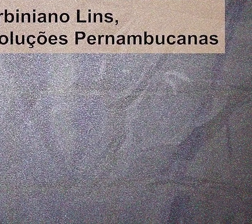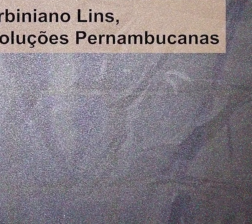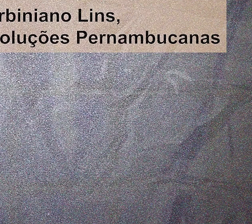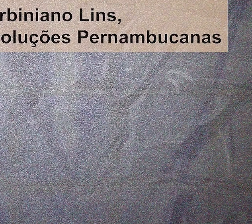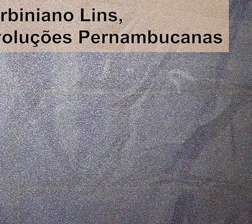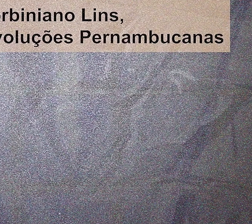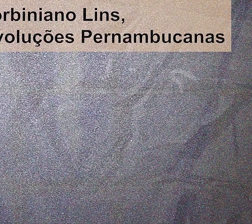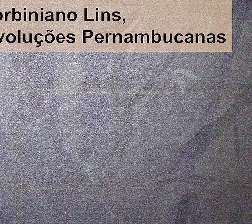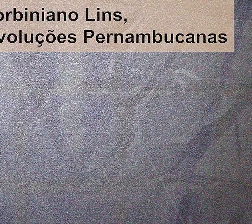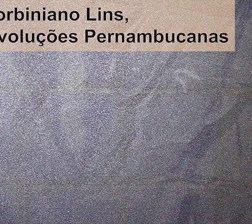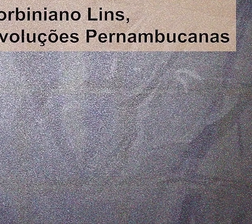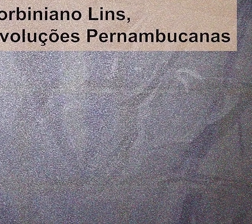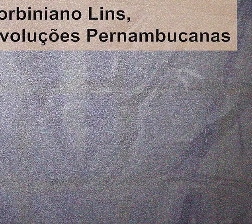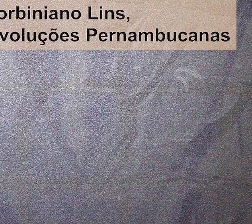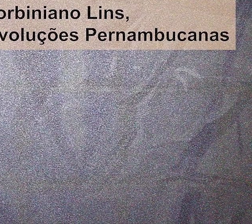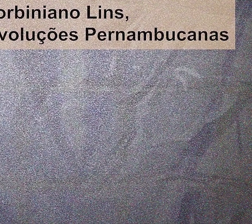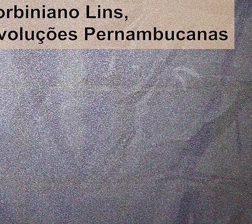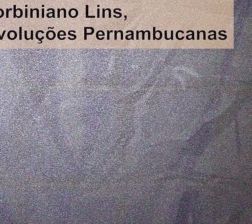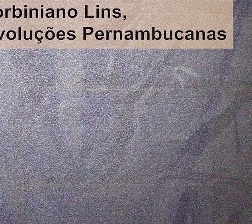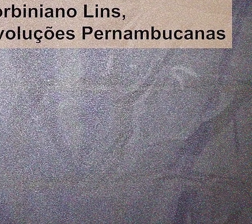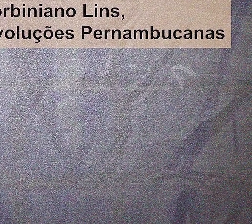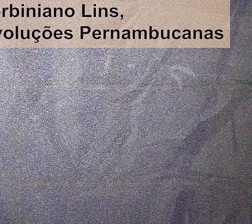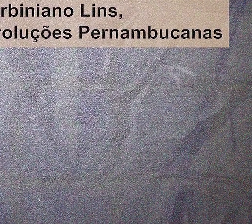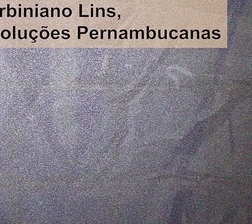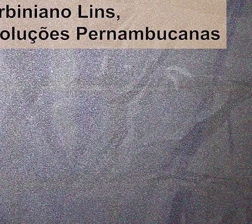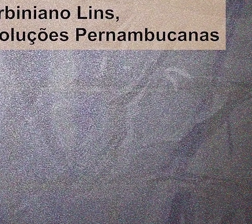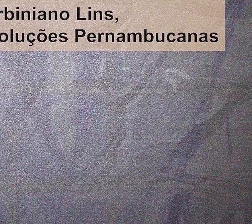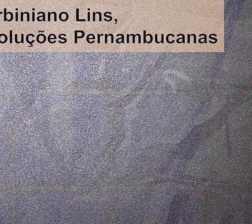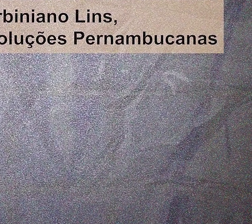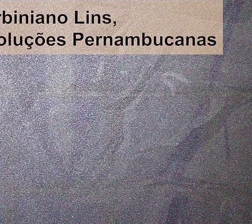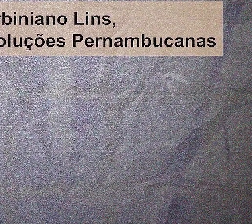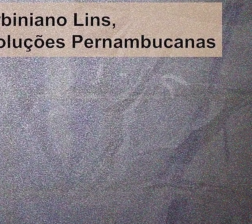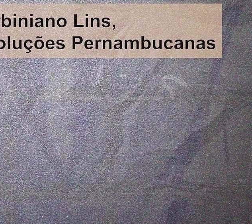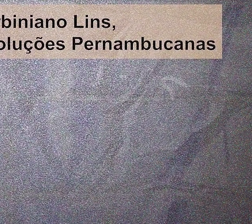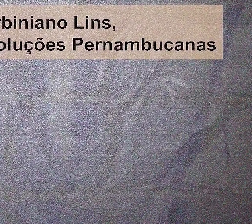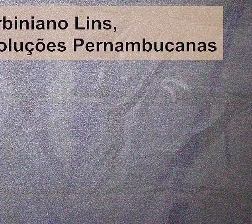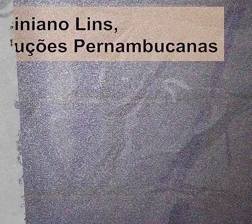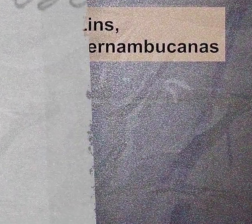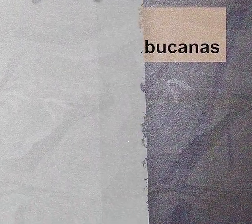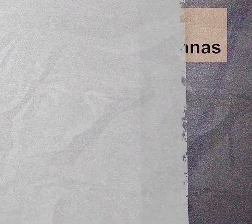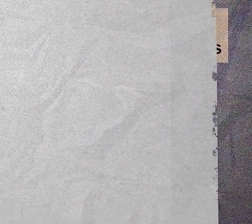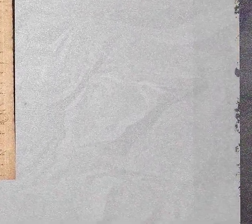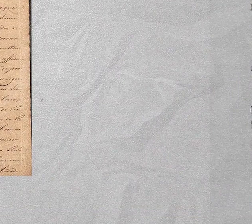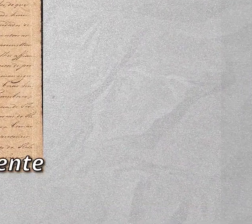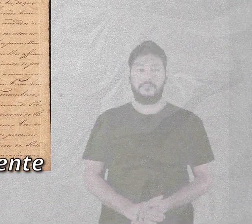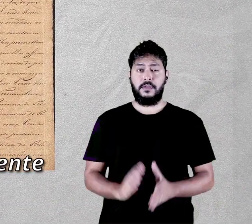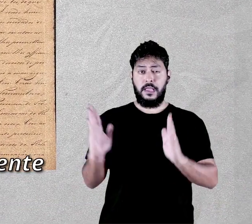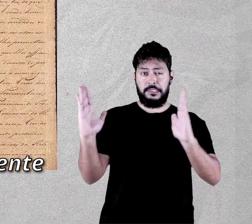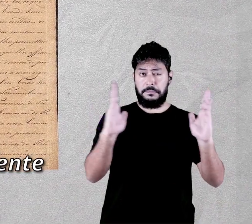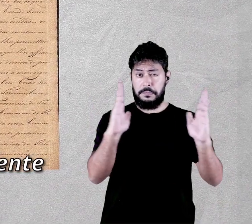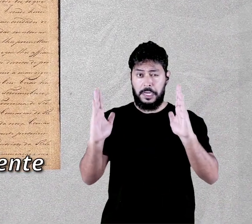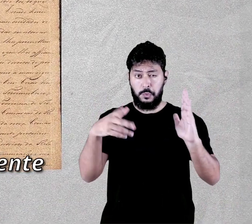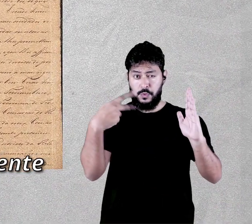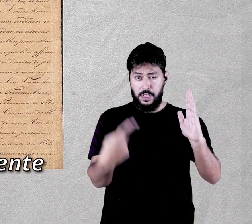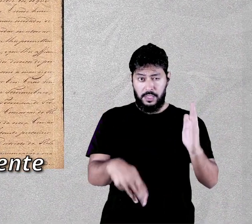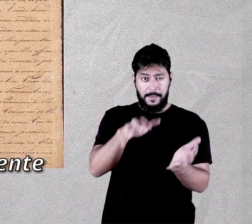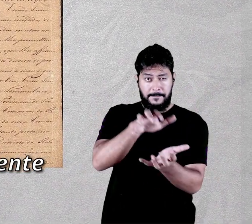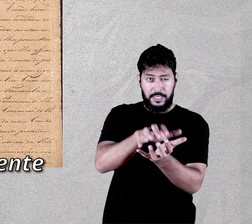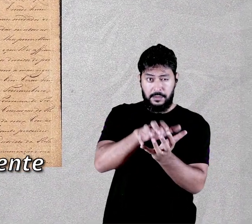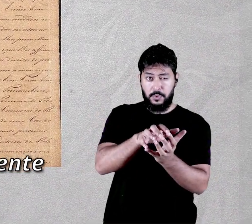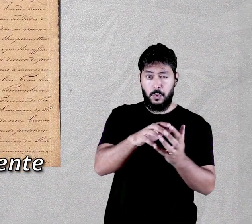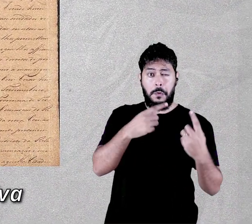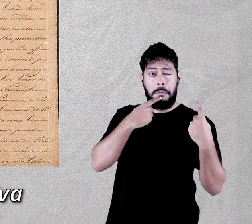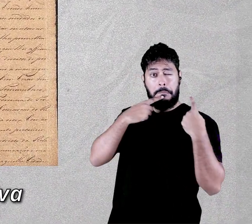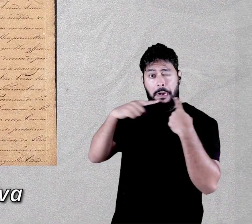azulejos. É um grupo de homens em tons azuis. Painel de Corbiniano Lins, em homenagem às revoluções pernambucanas. Foi nesse ambiente de